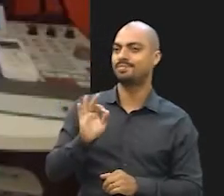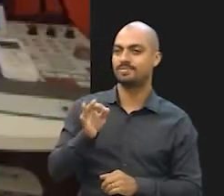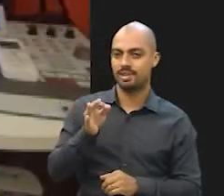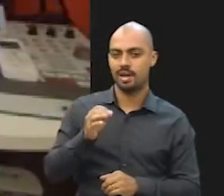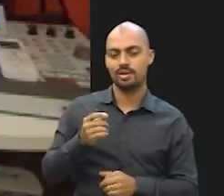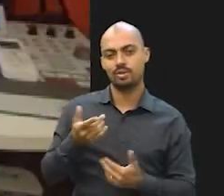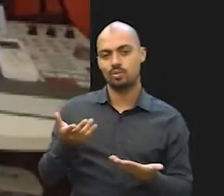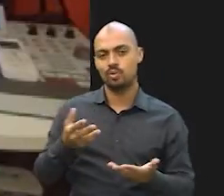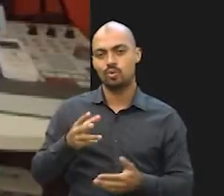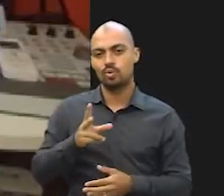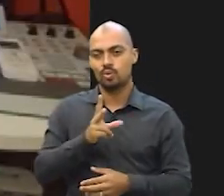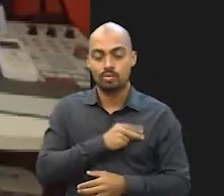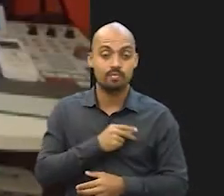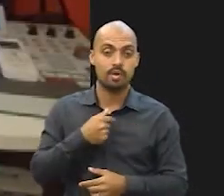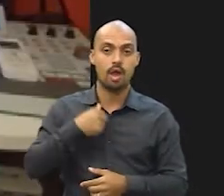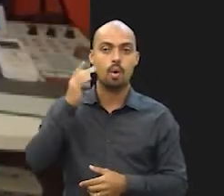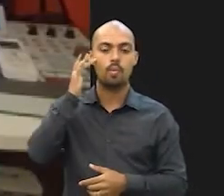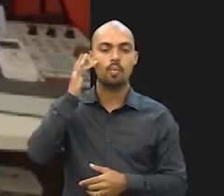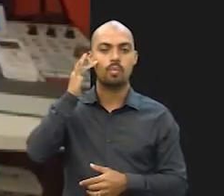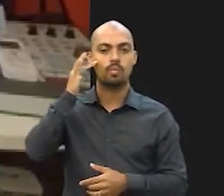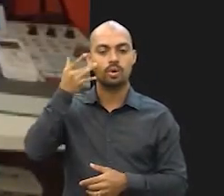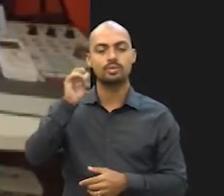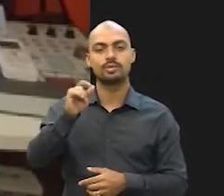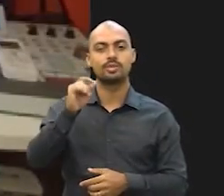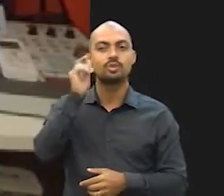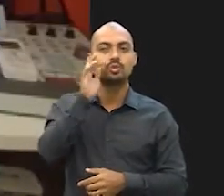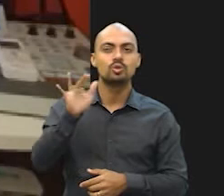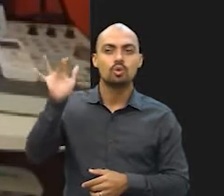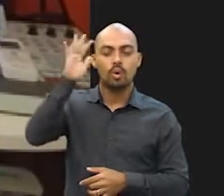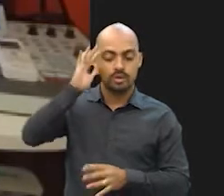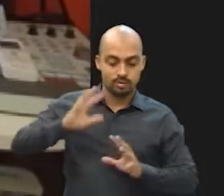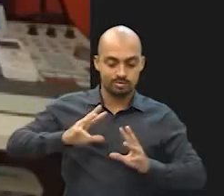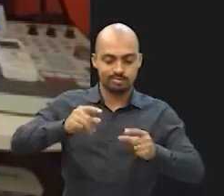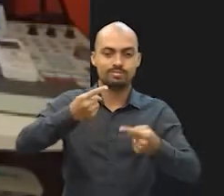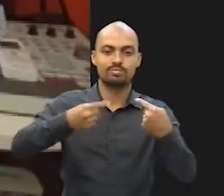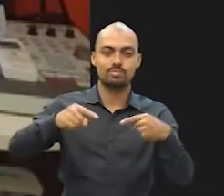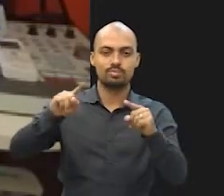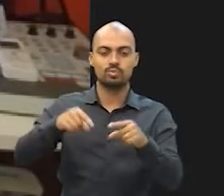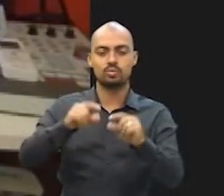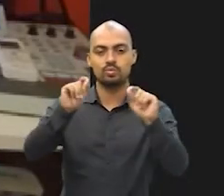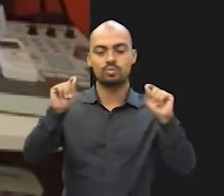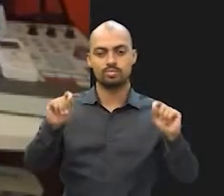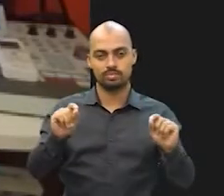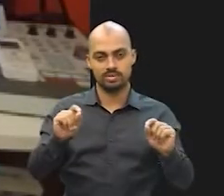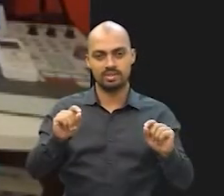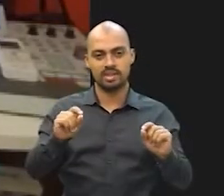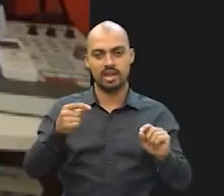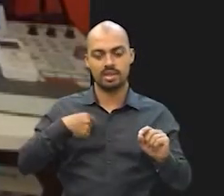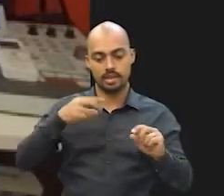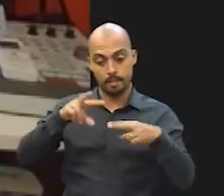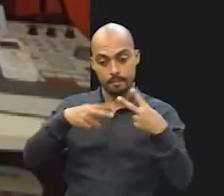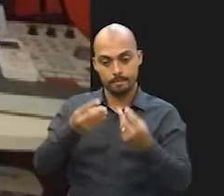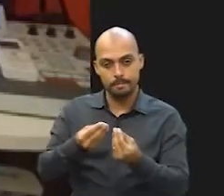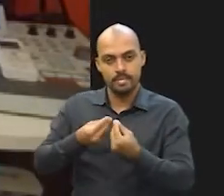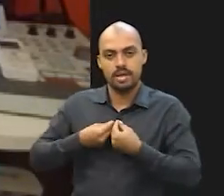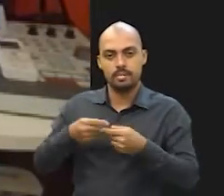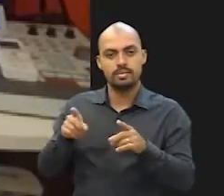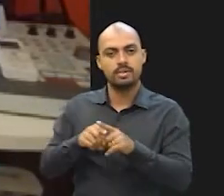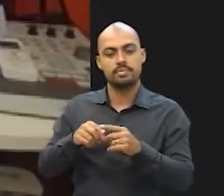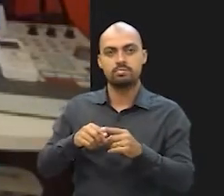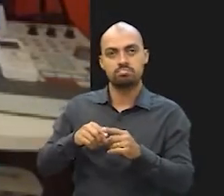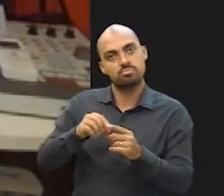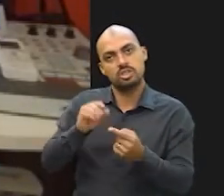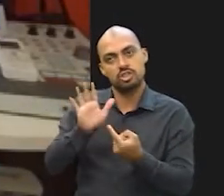cara. Eu acho que é o sonho do artista, né? Do músico. Ser premiado, ser indicado, pelo